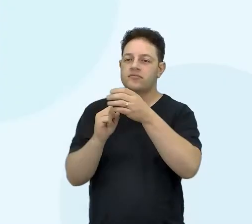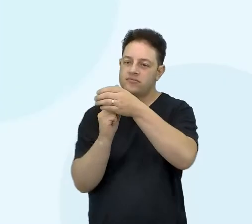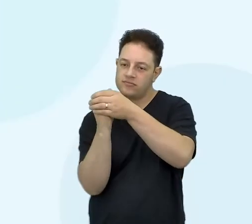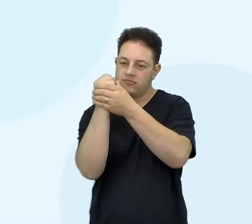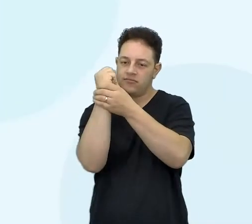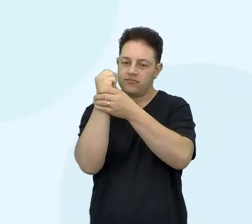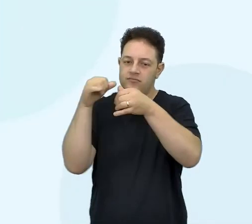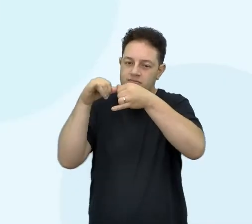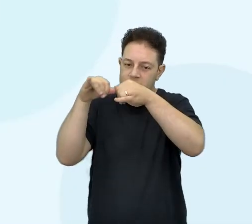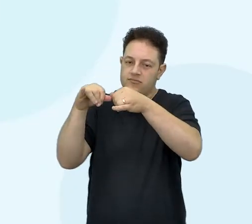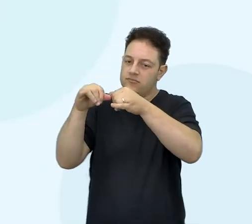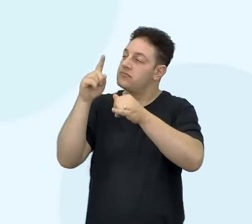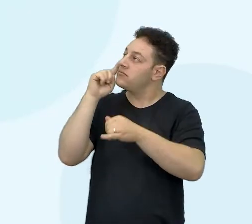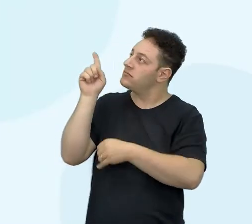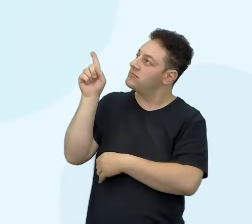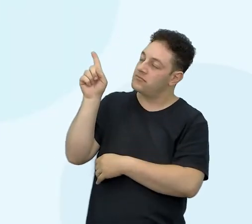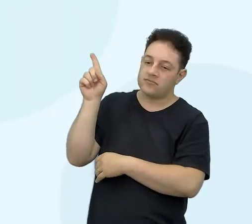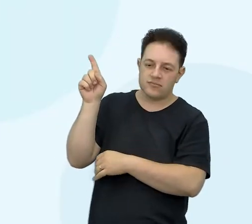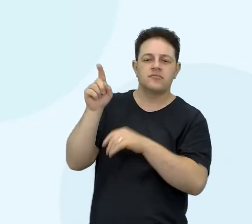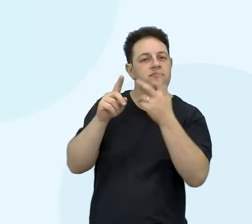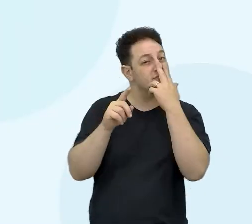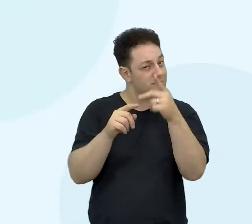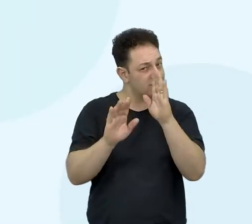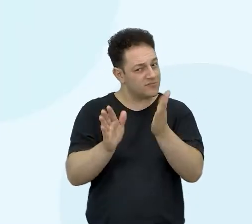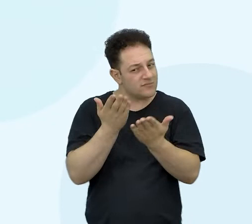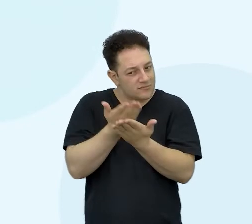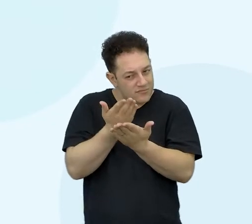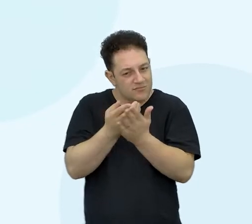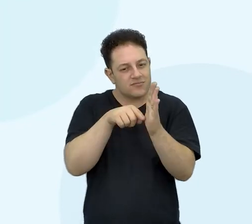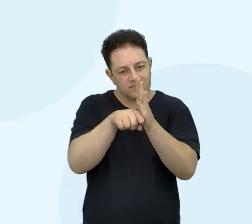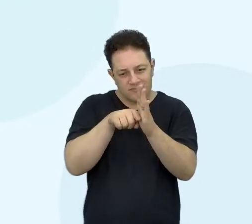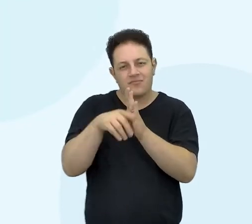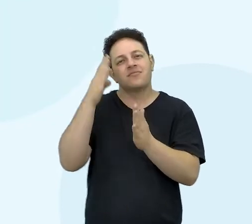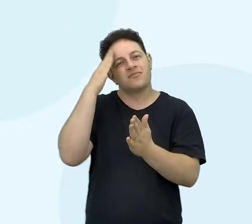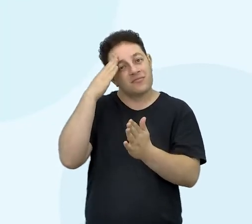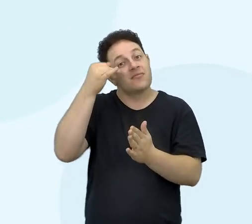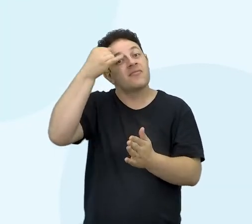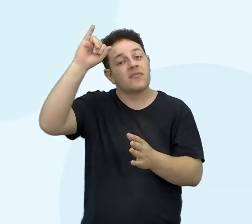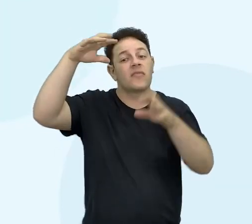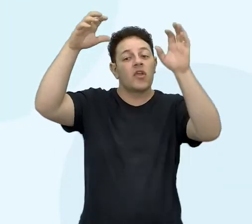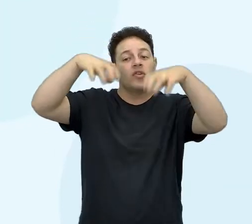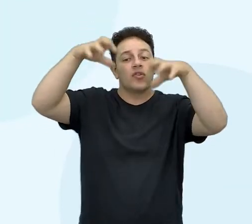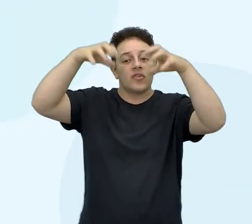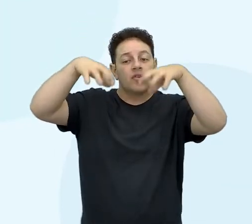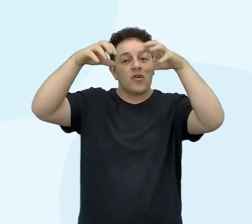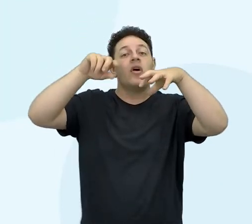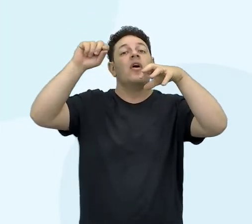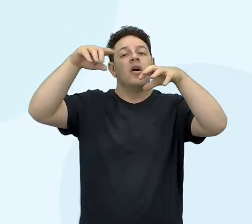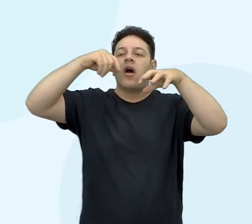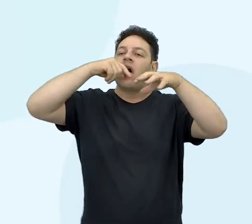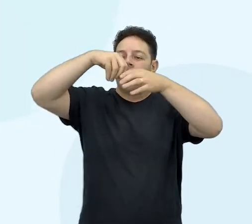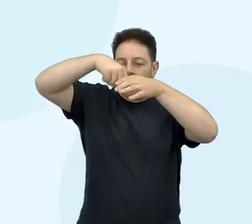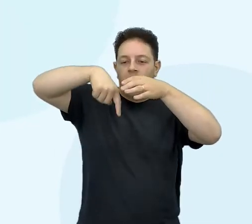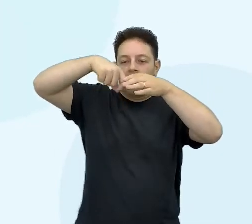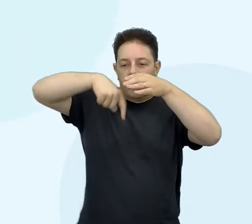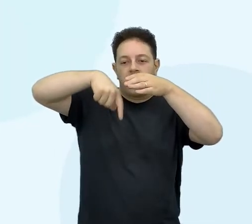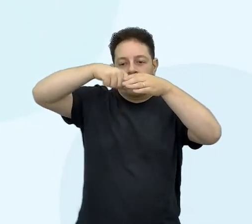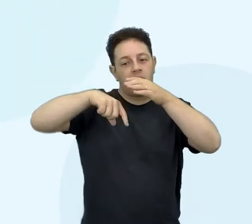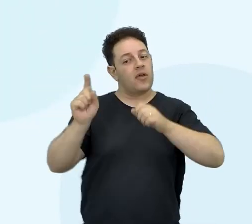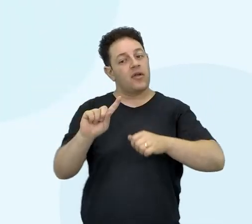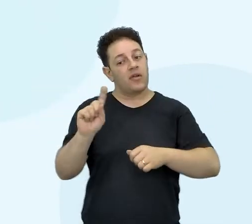ter pesquisado aí, né? É claro, para não entrar água dentro de casa, né? Você vai fazer um corte na telha, então aquilo ali tem que